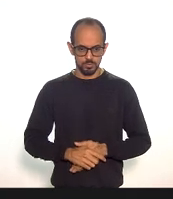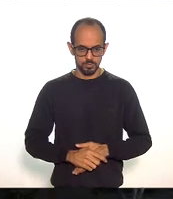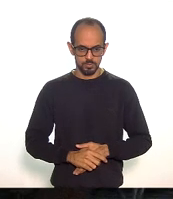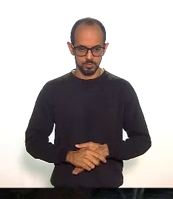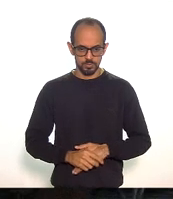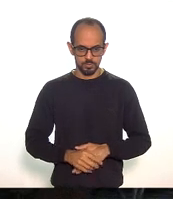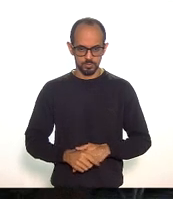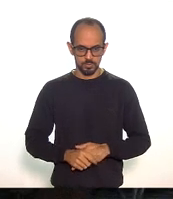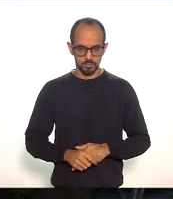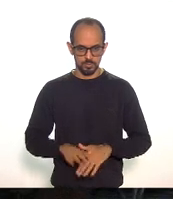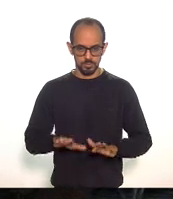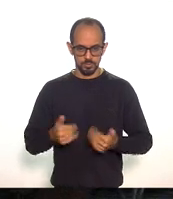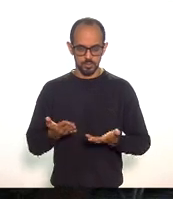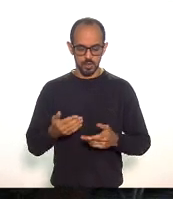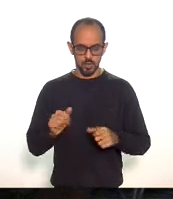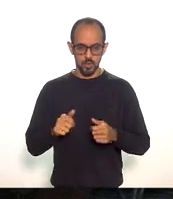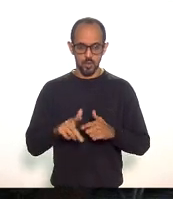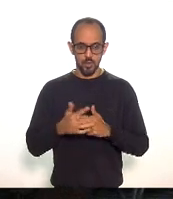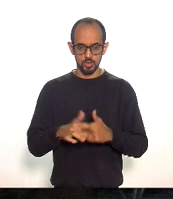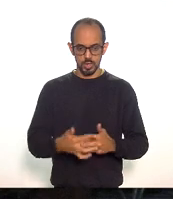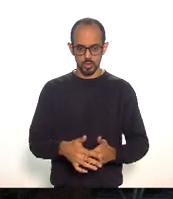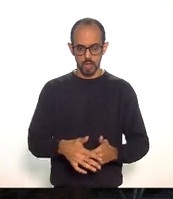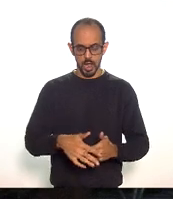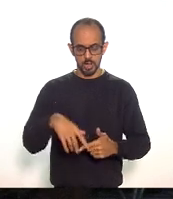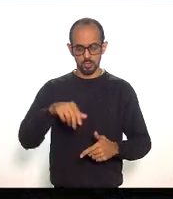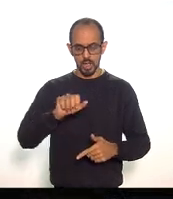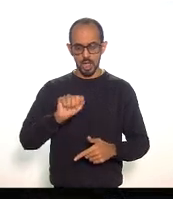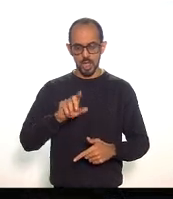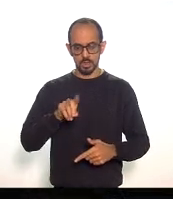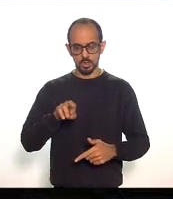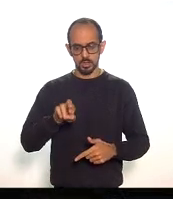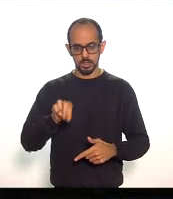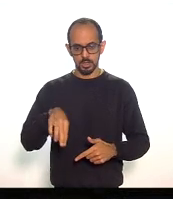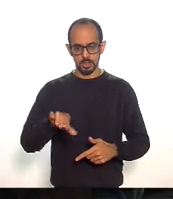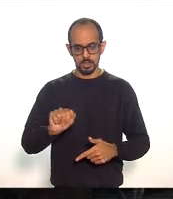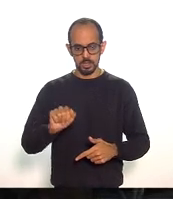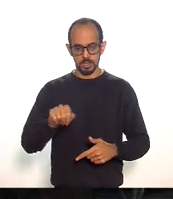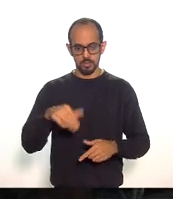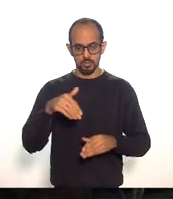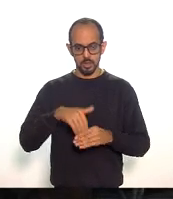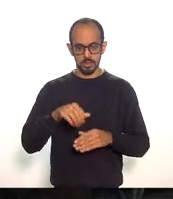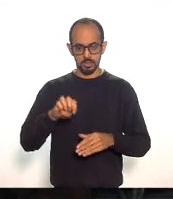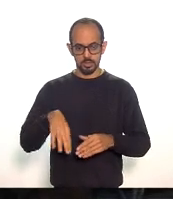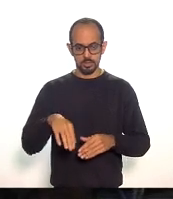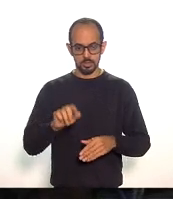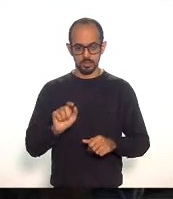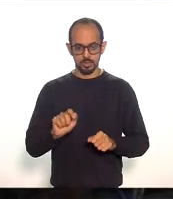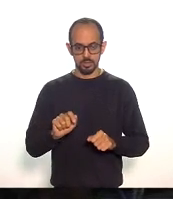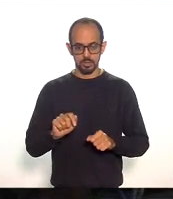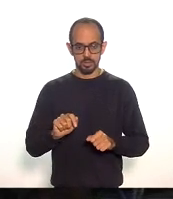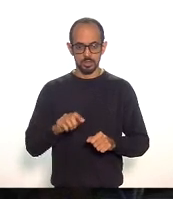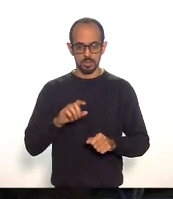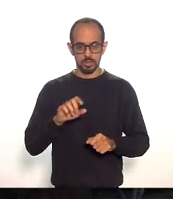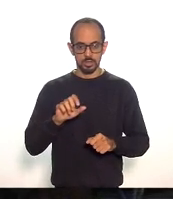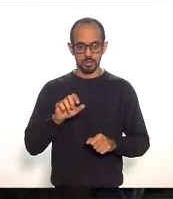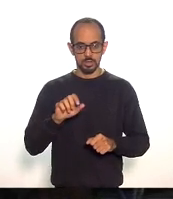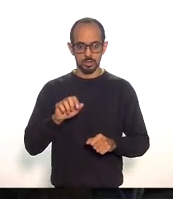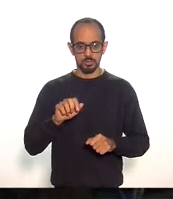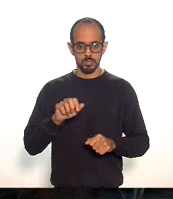Então, a deputada Adriana vota sim. Deputado Anderson Alexandre. Deputado Anderson